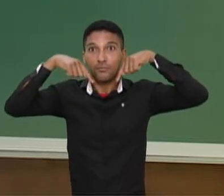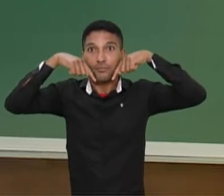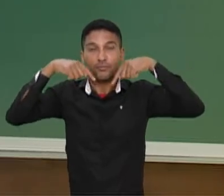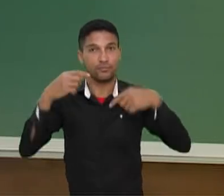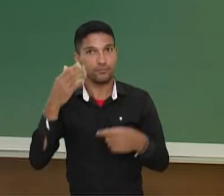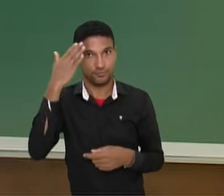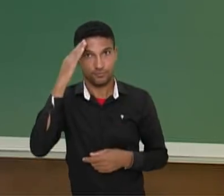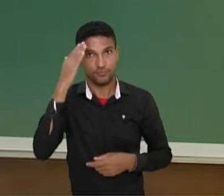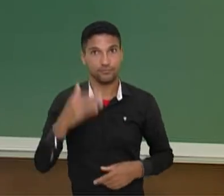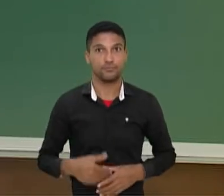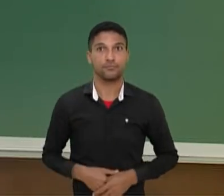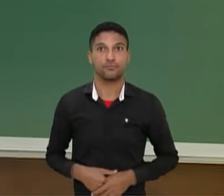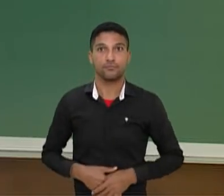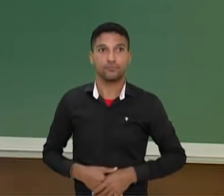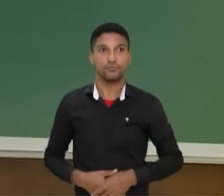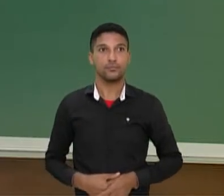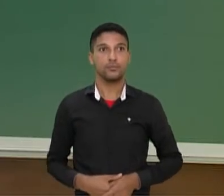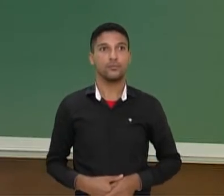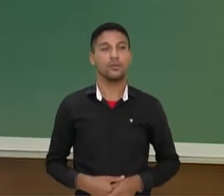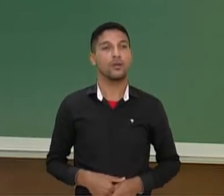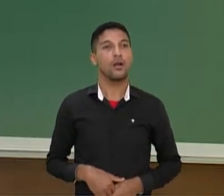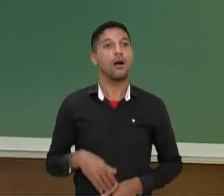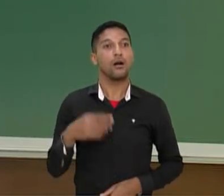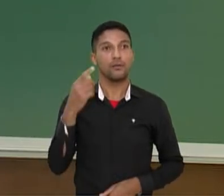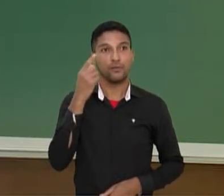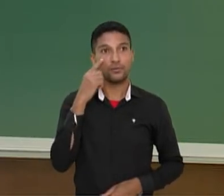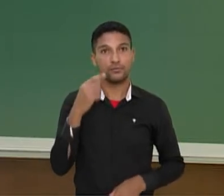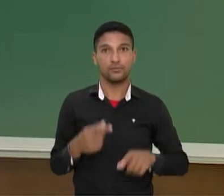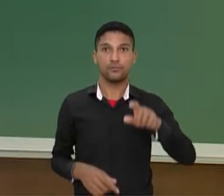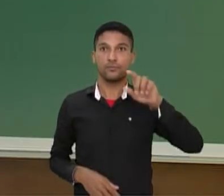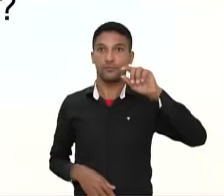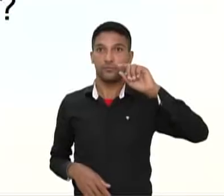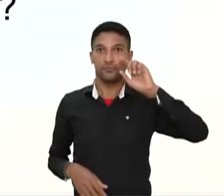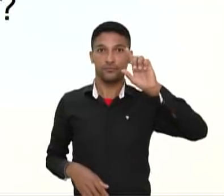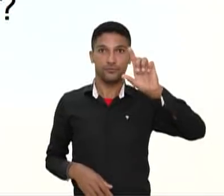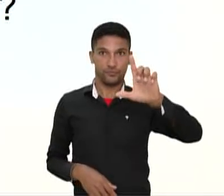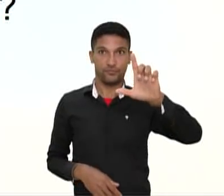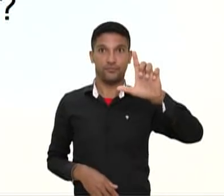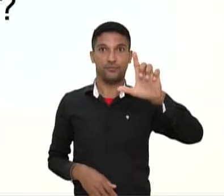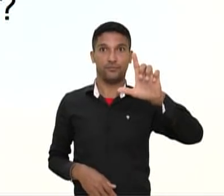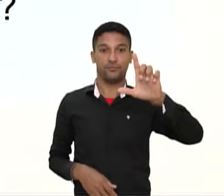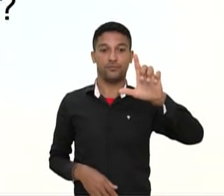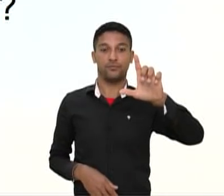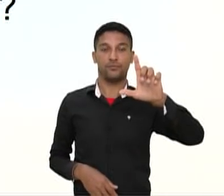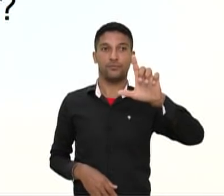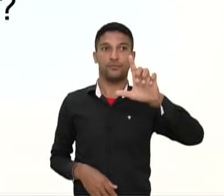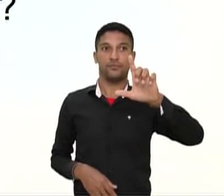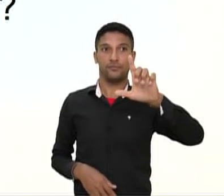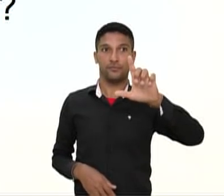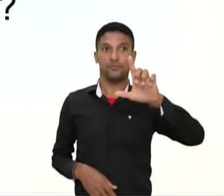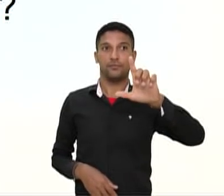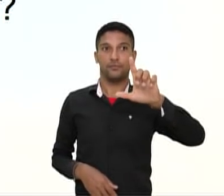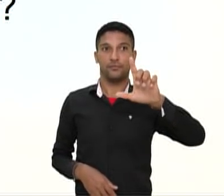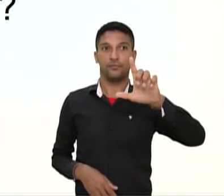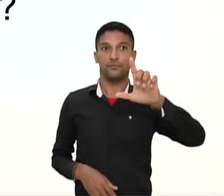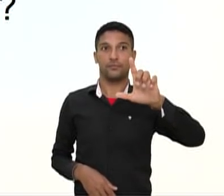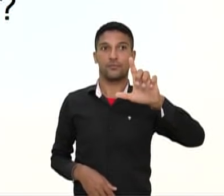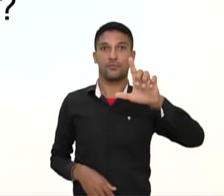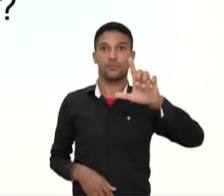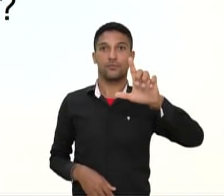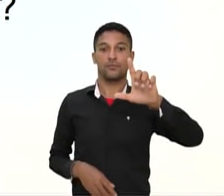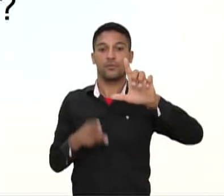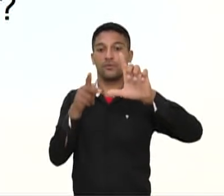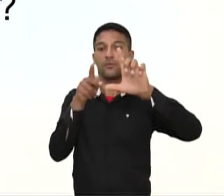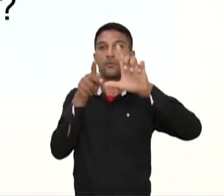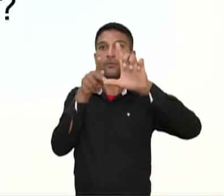viu alguma ou de repente até caiu esse ano, vamos ver. O desenho abaixo representa a planta baixa de um